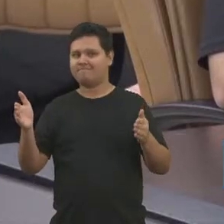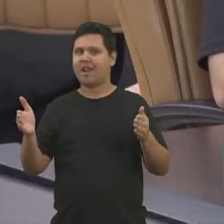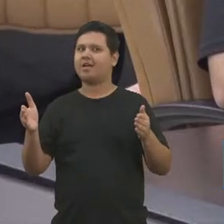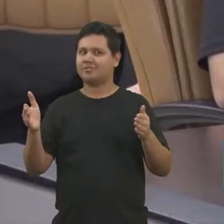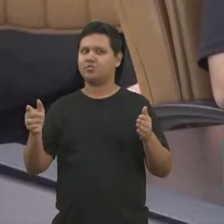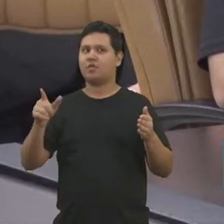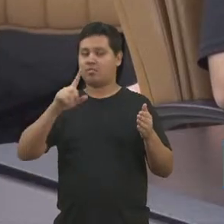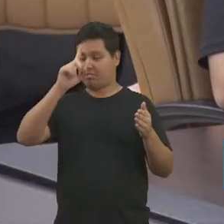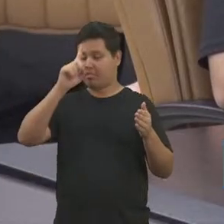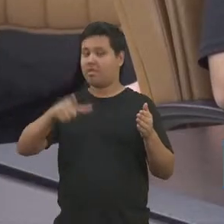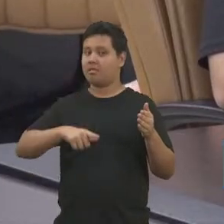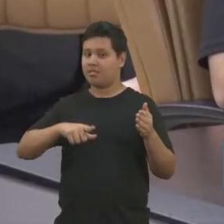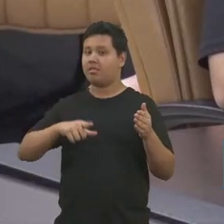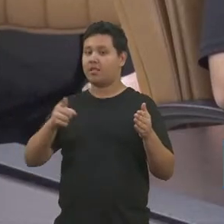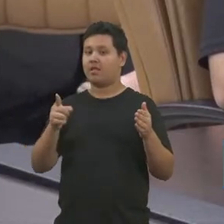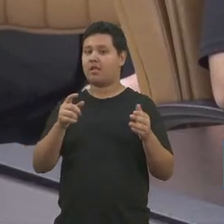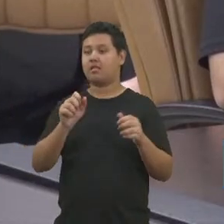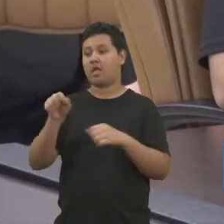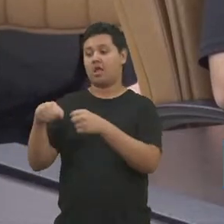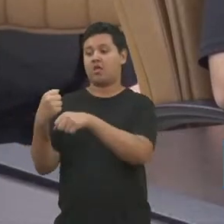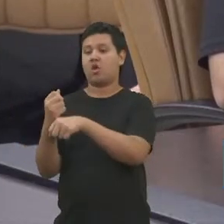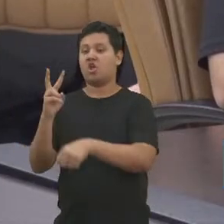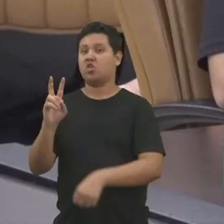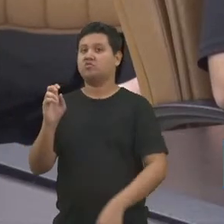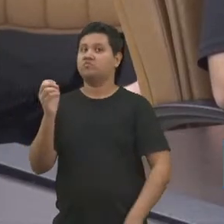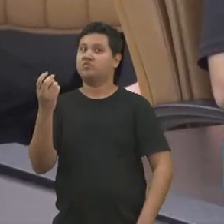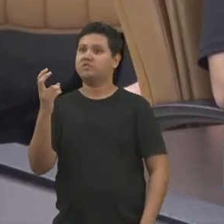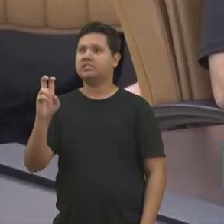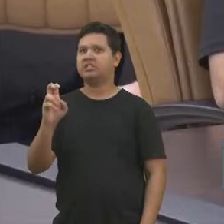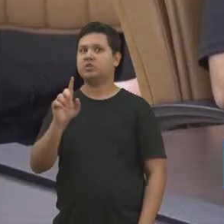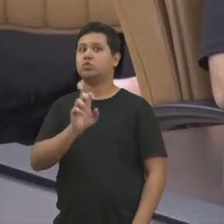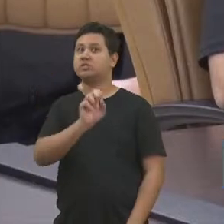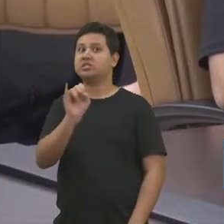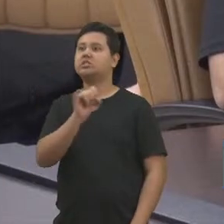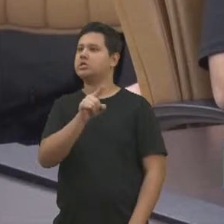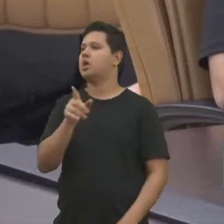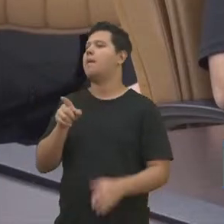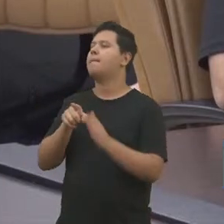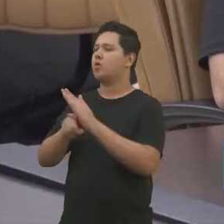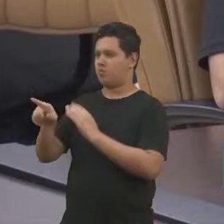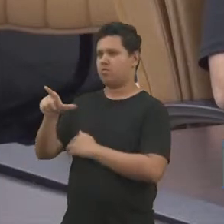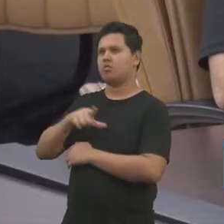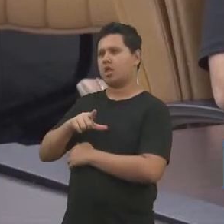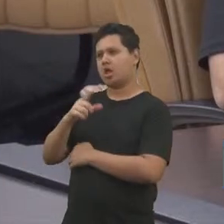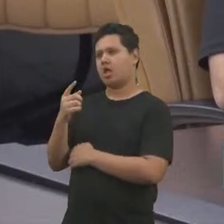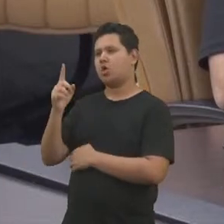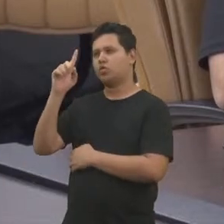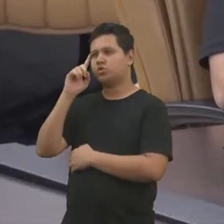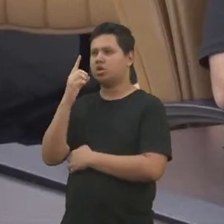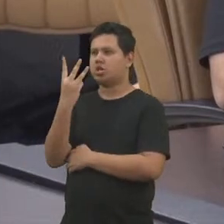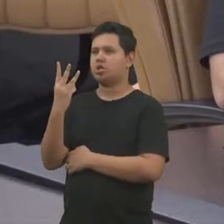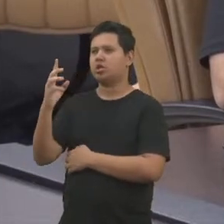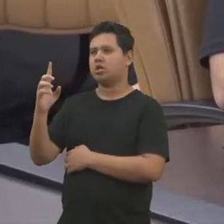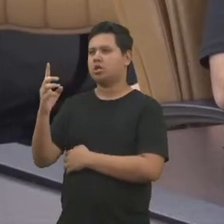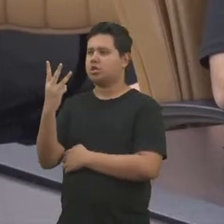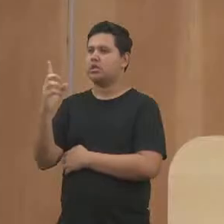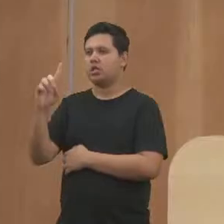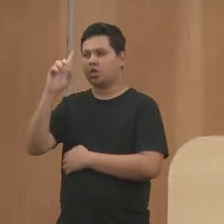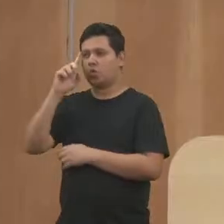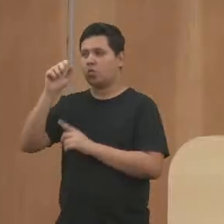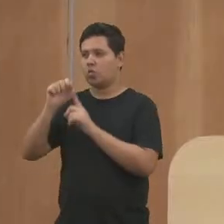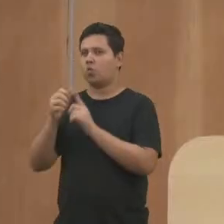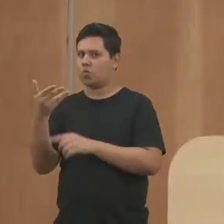do atual prefeito, para que esse percentual seja alcançado. Esse percentual foi alcançado até 31/1? O valor que foi aplicado foi